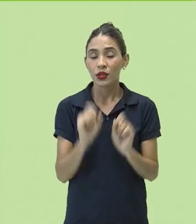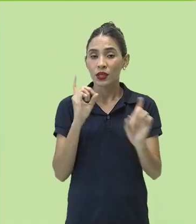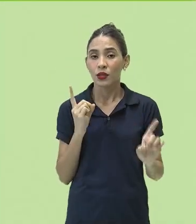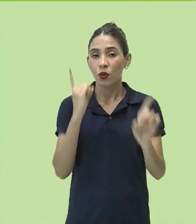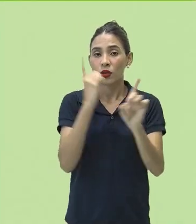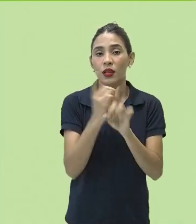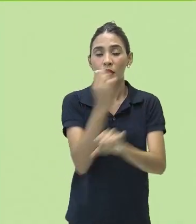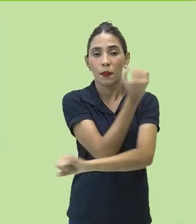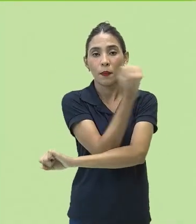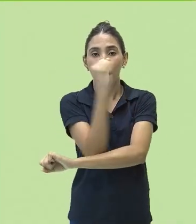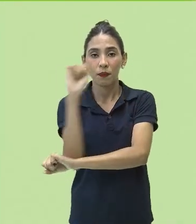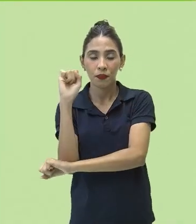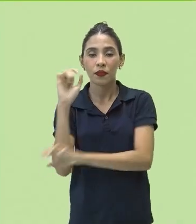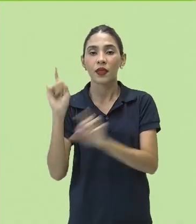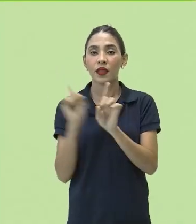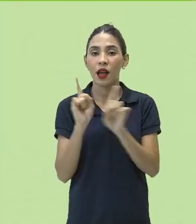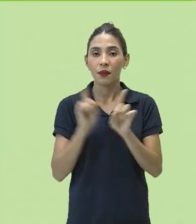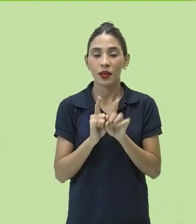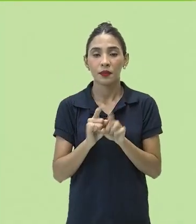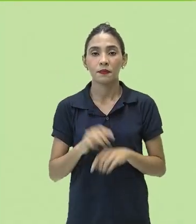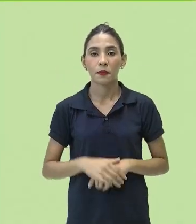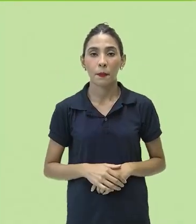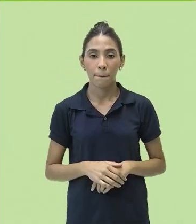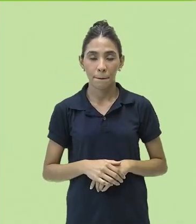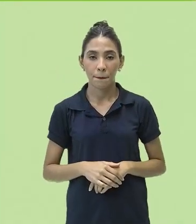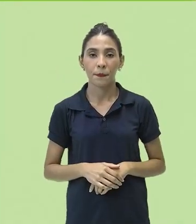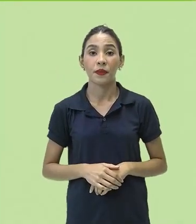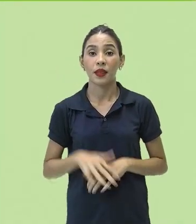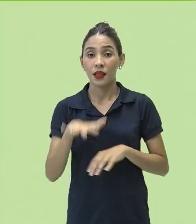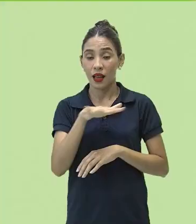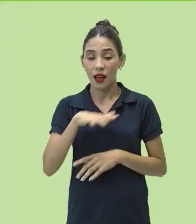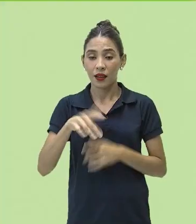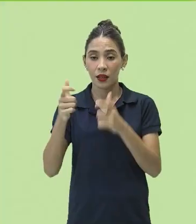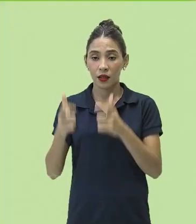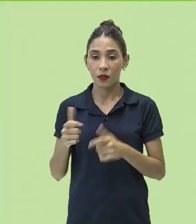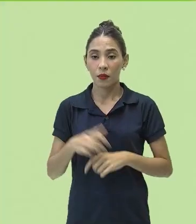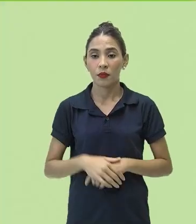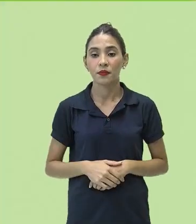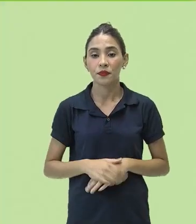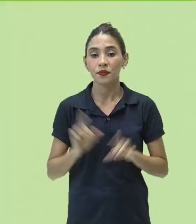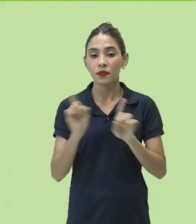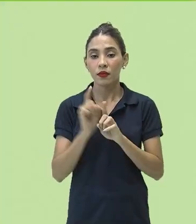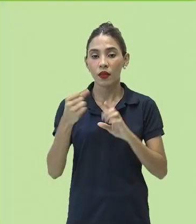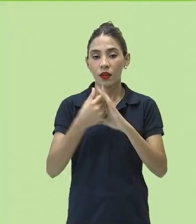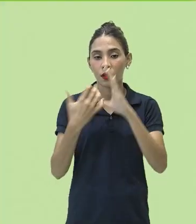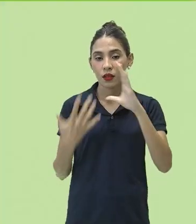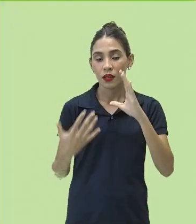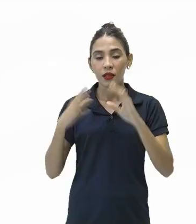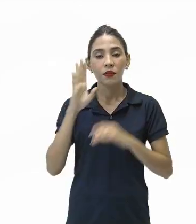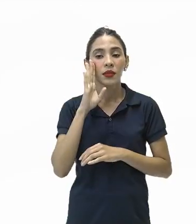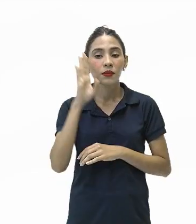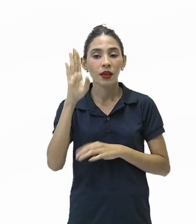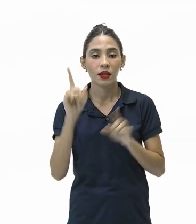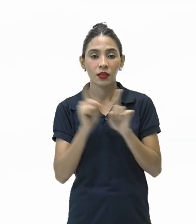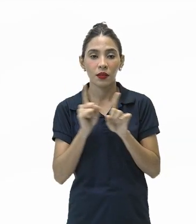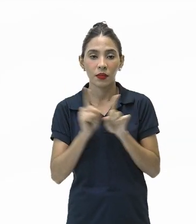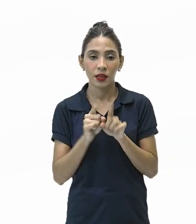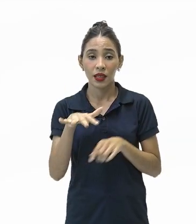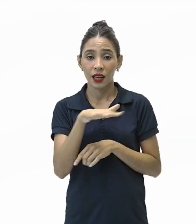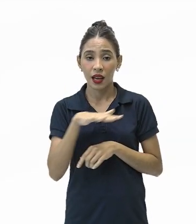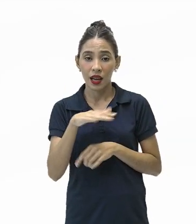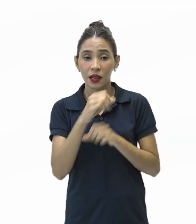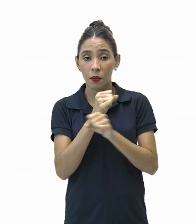áreas de proteção permanente aí no nosso território. As características principais aí das